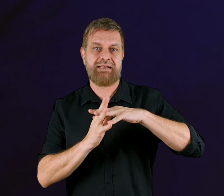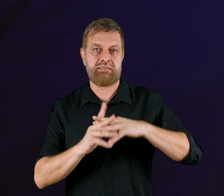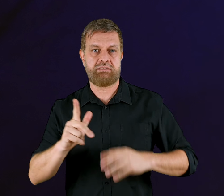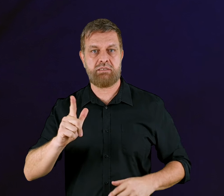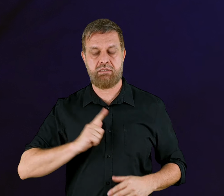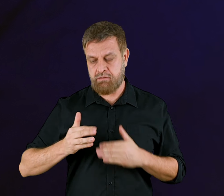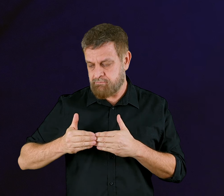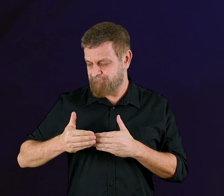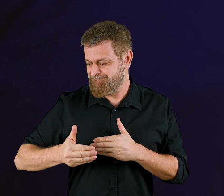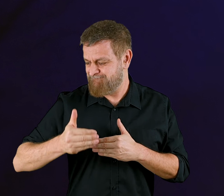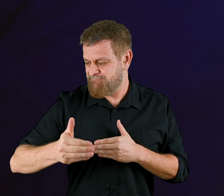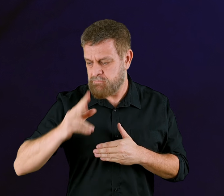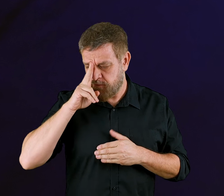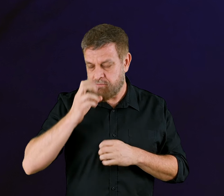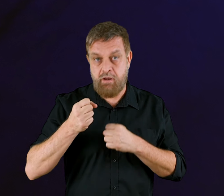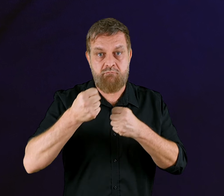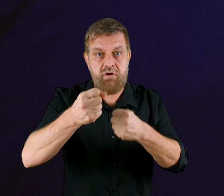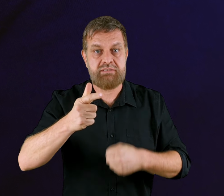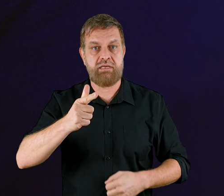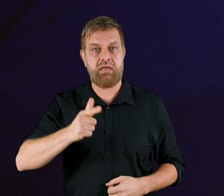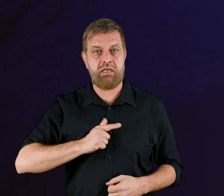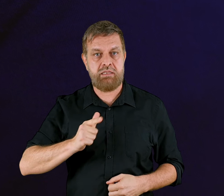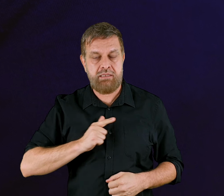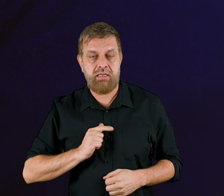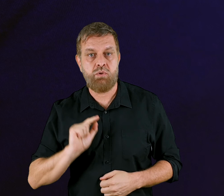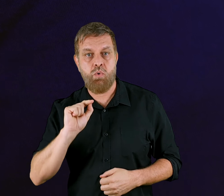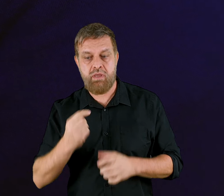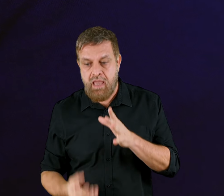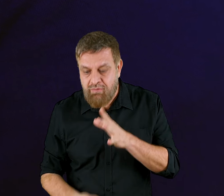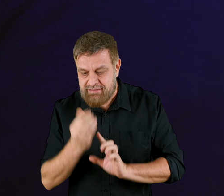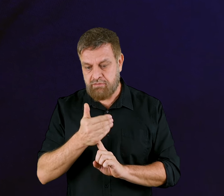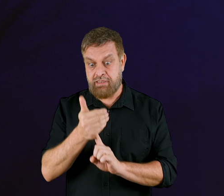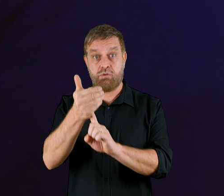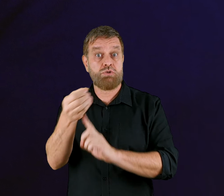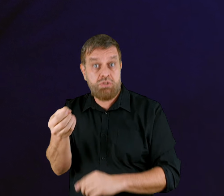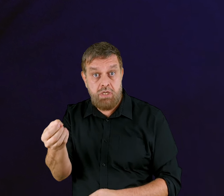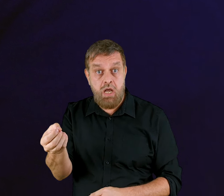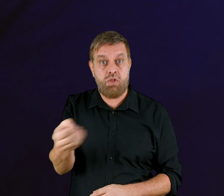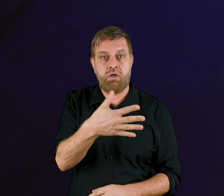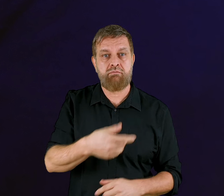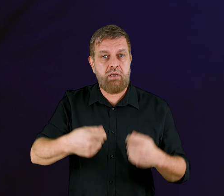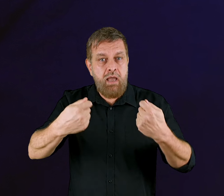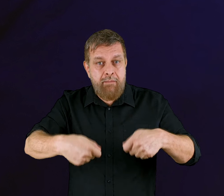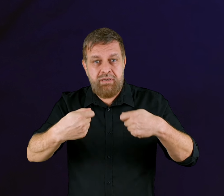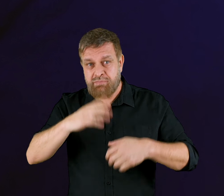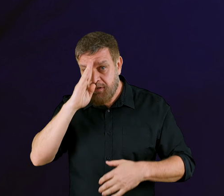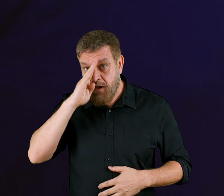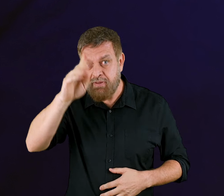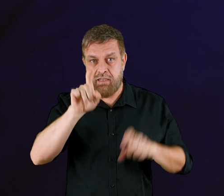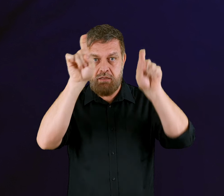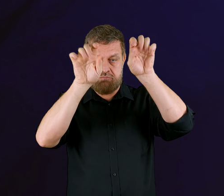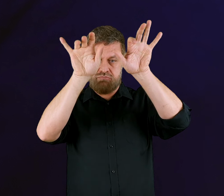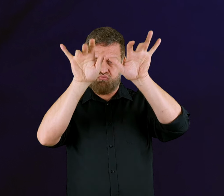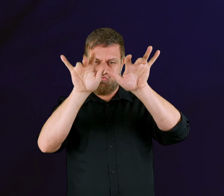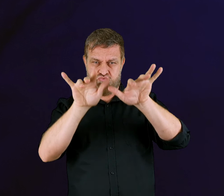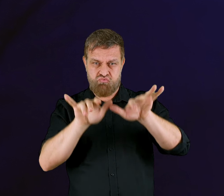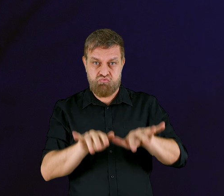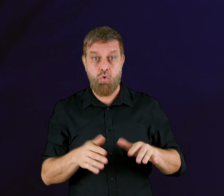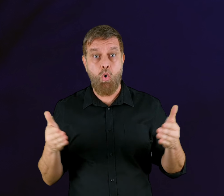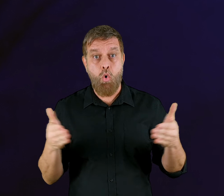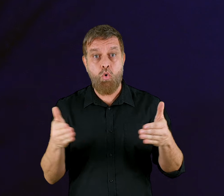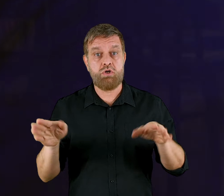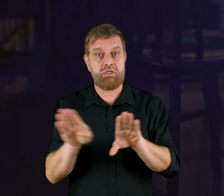tomar mais fôlego com o desenvolvimento, de fato, das novas tecnologias, sobretudo das tecnologias digitais. Hoje em